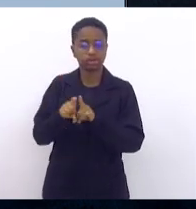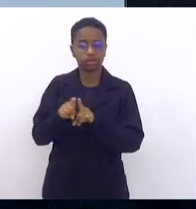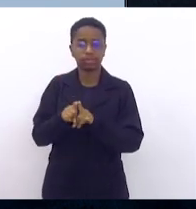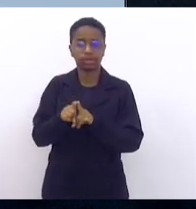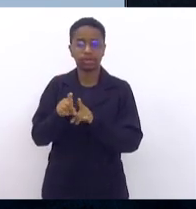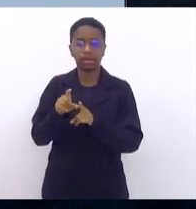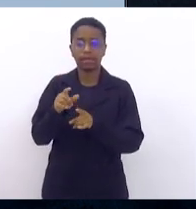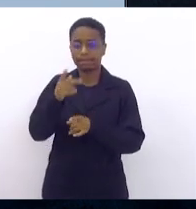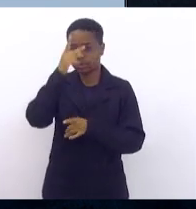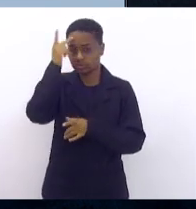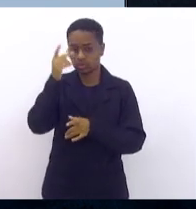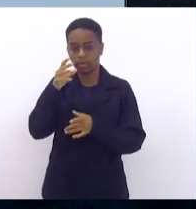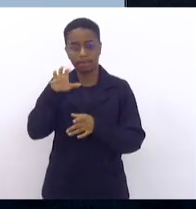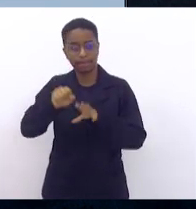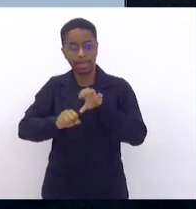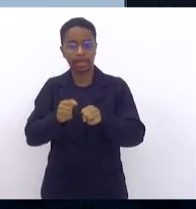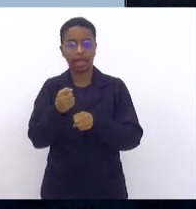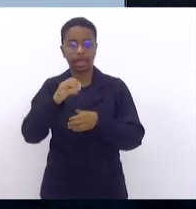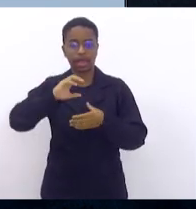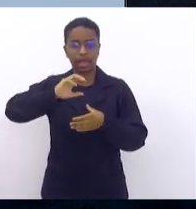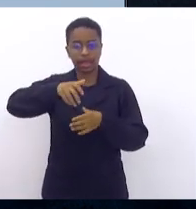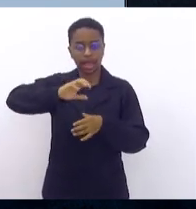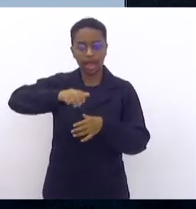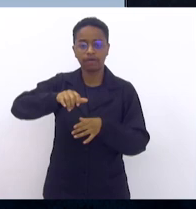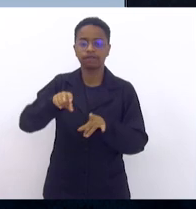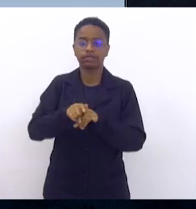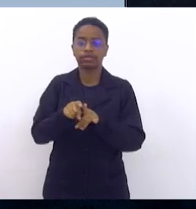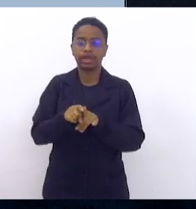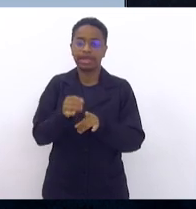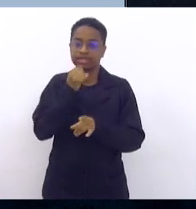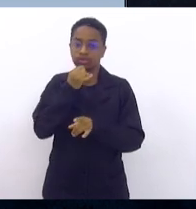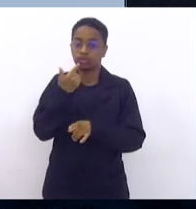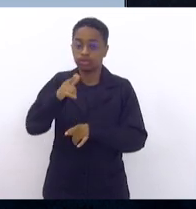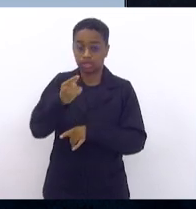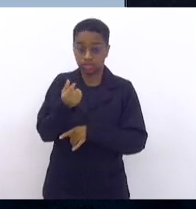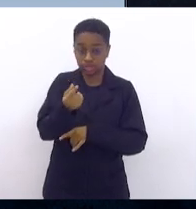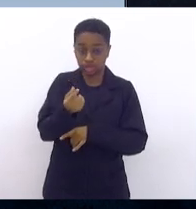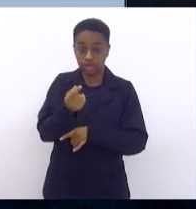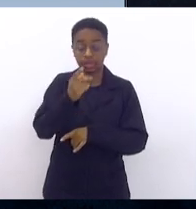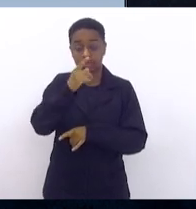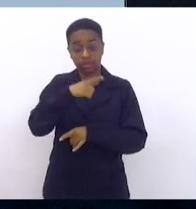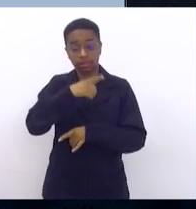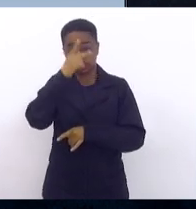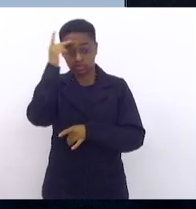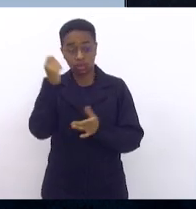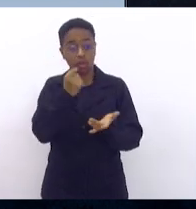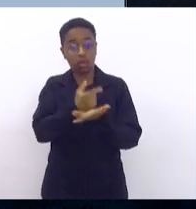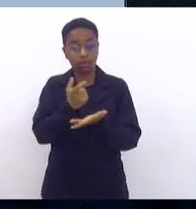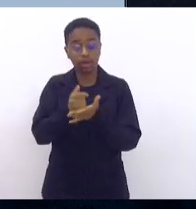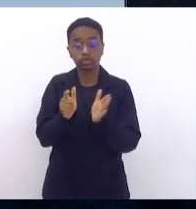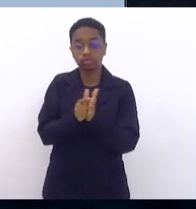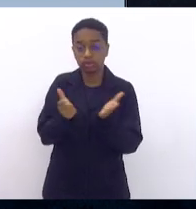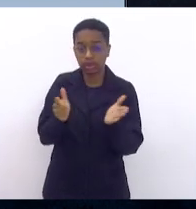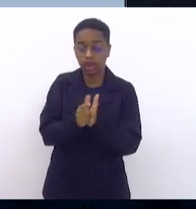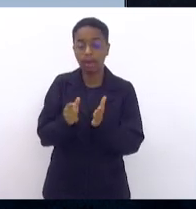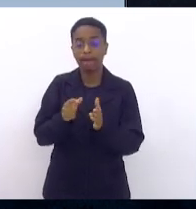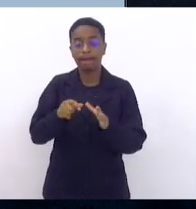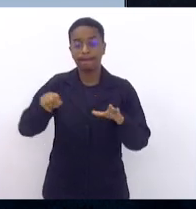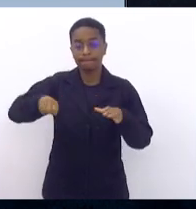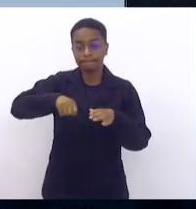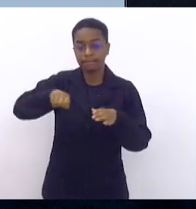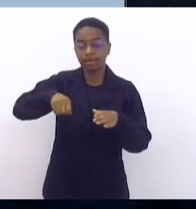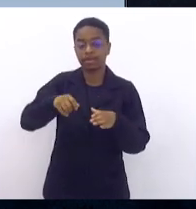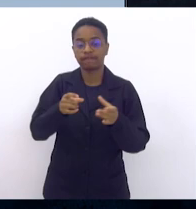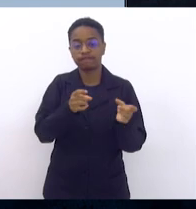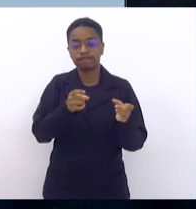tinha um garrafeiro né tinha um monte a gente estava num tinha dinheiro passava o homem lá comprava jornal panela velha né e a gente